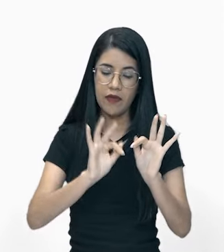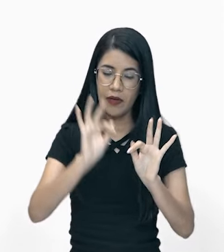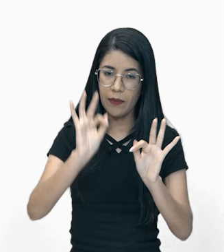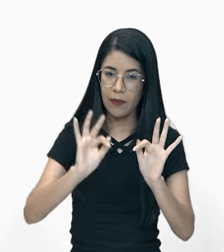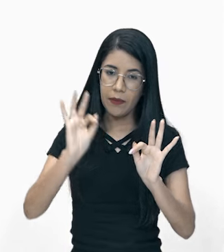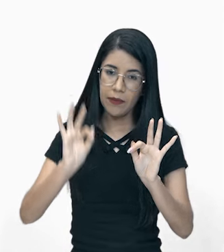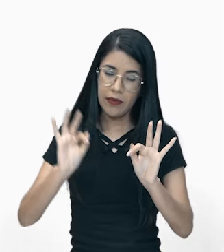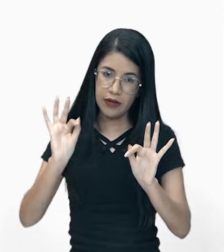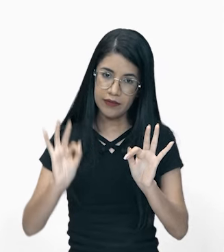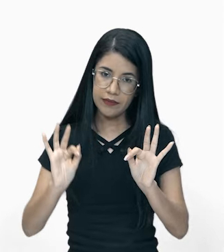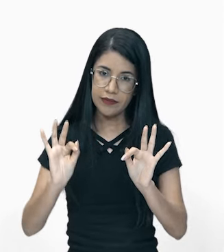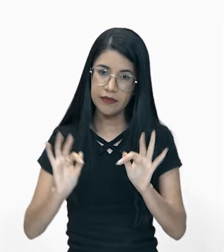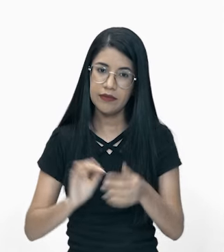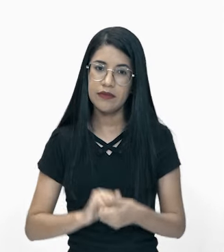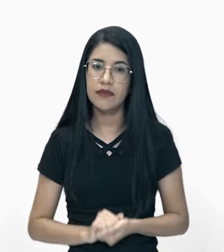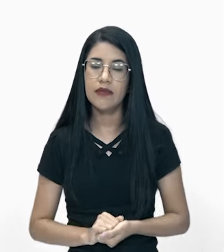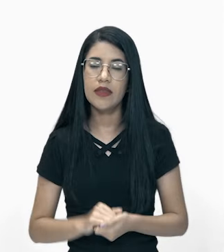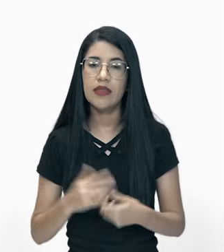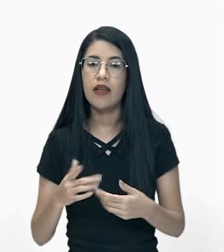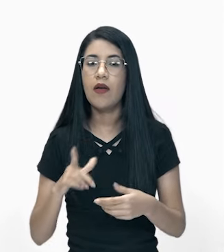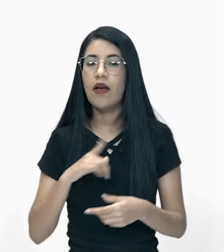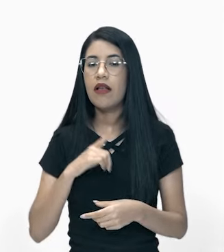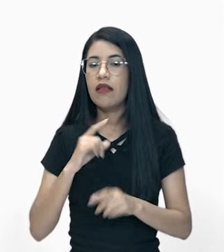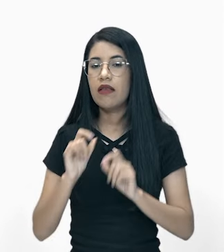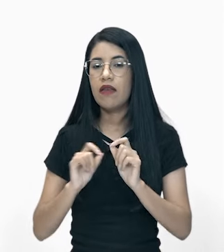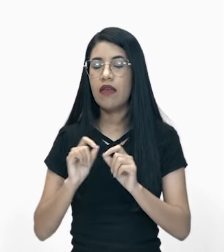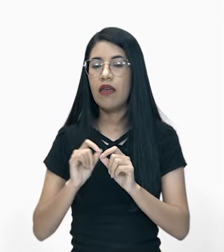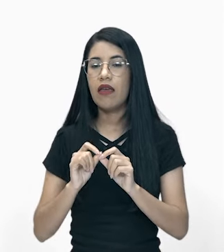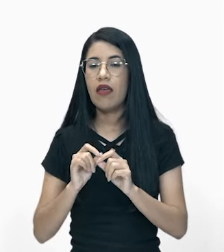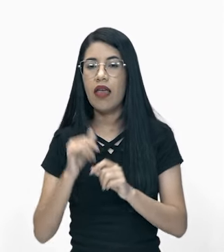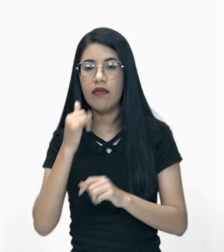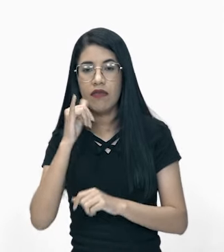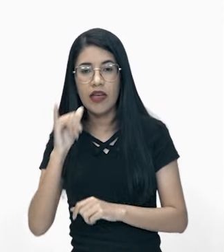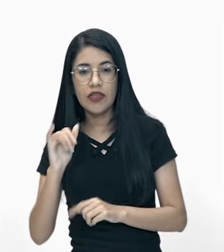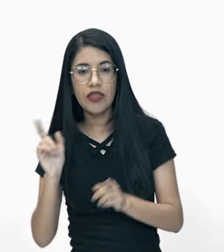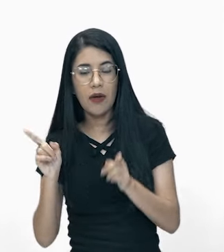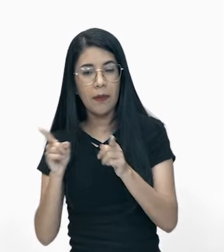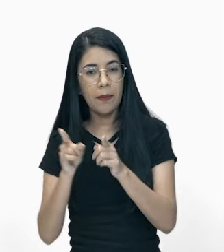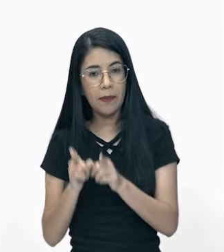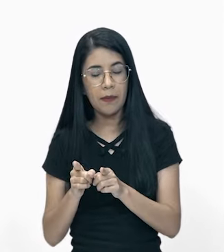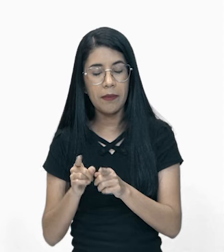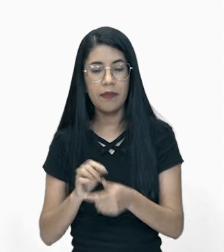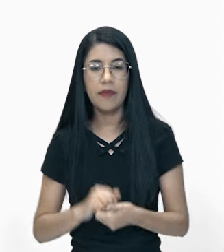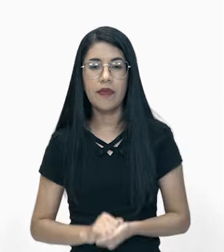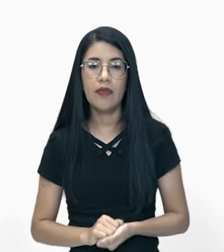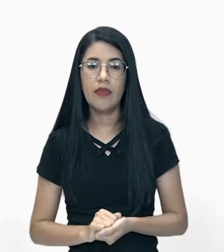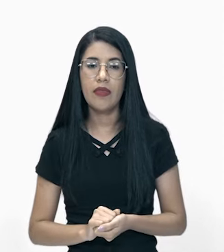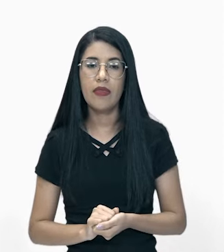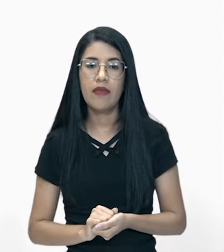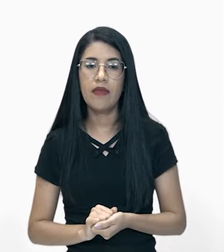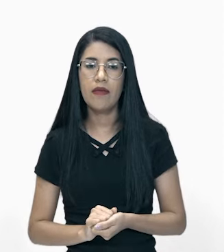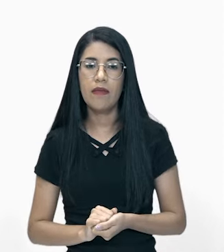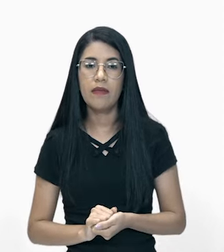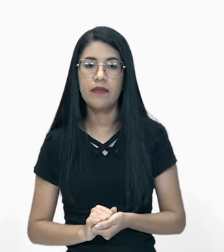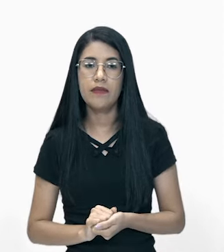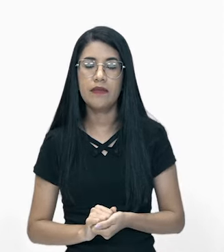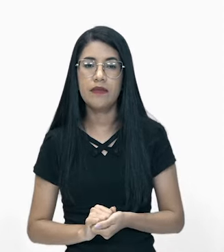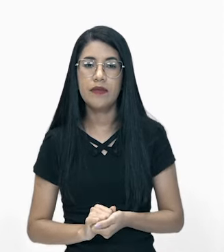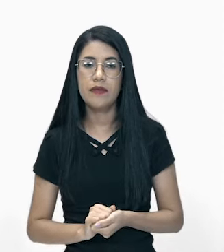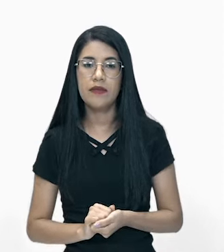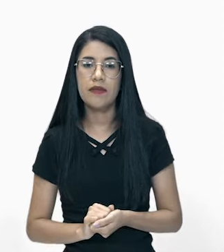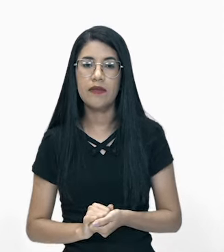ou seja, ela tem uma baixa energia. Já indo para os